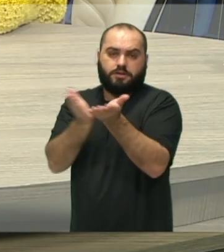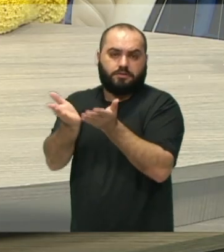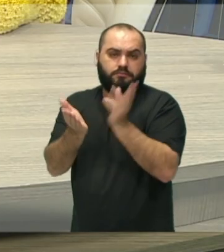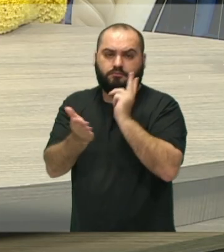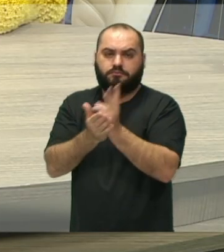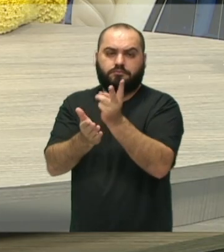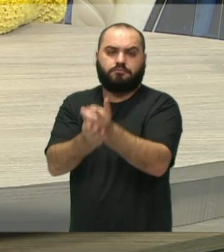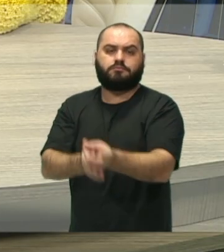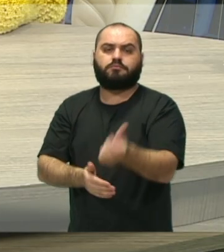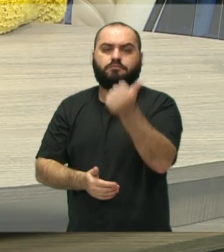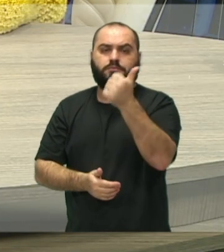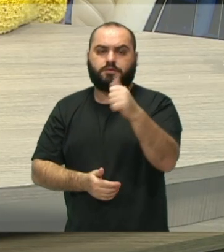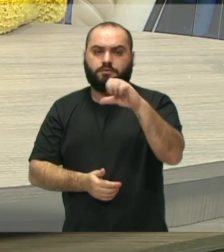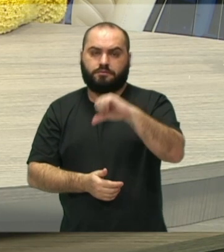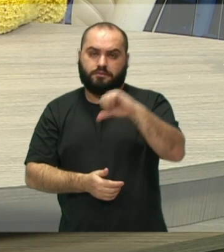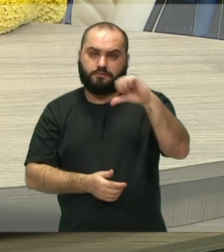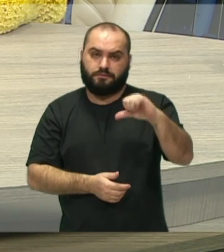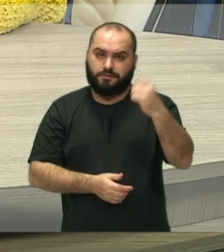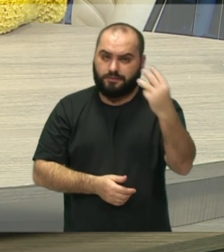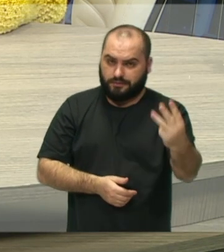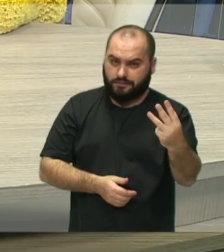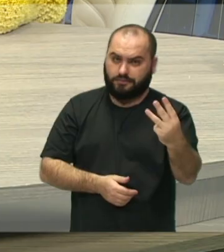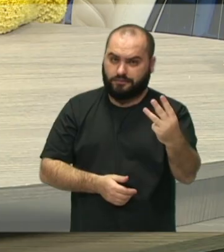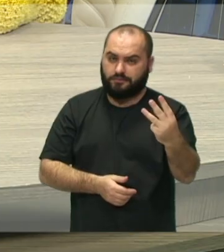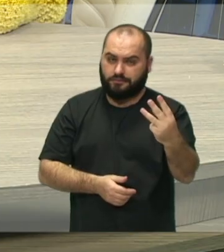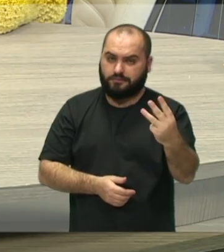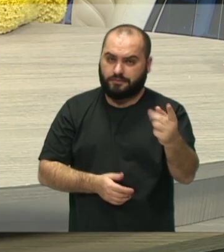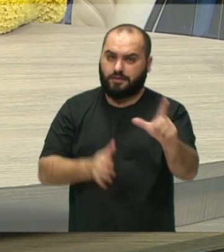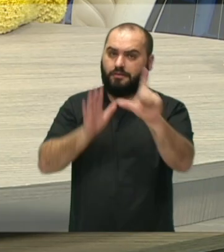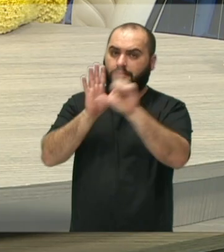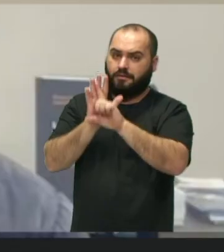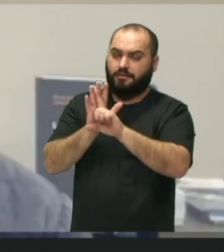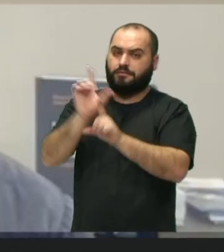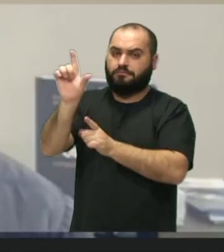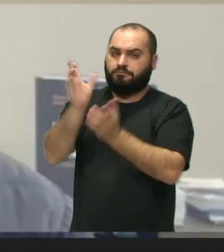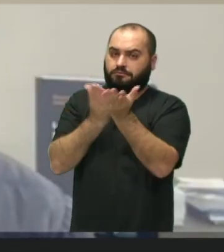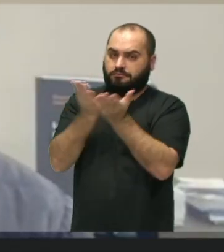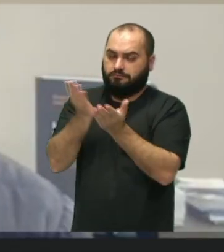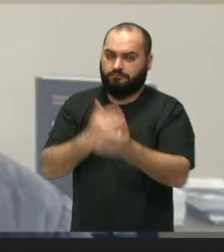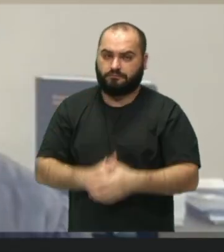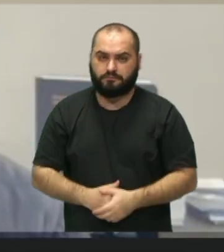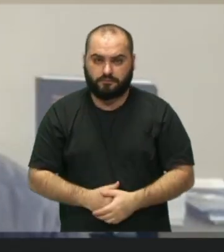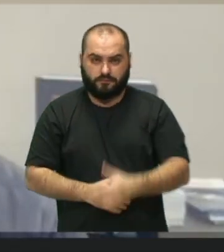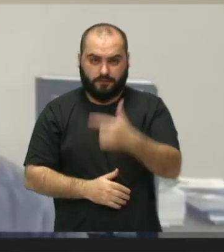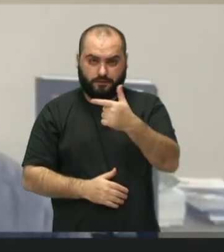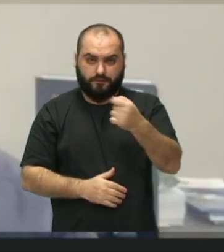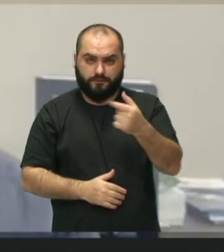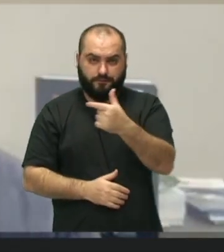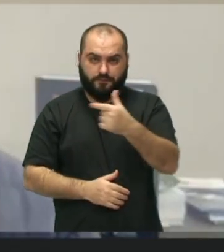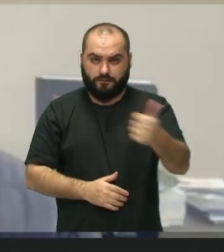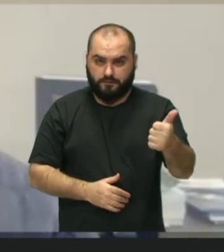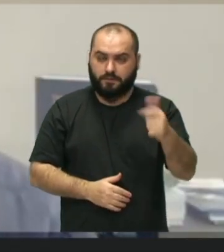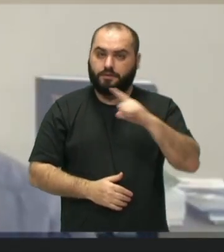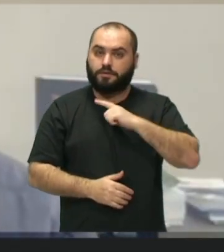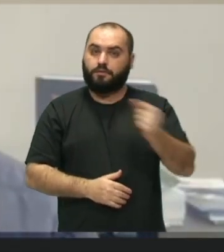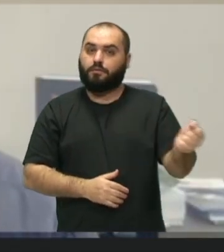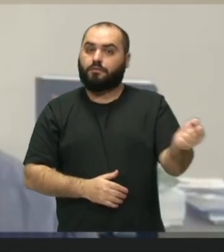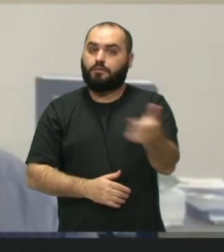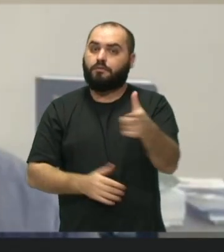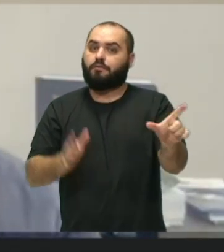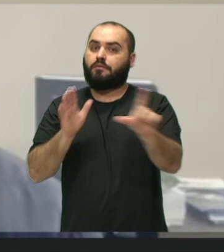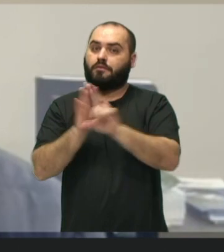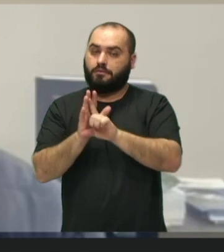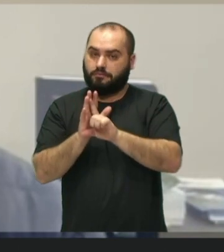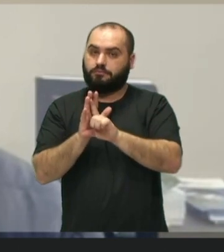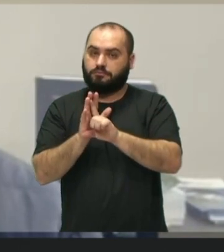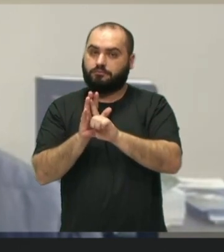Brasil desde 1993, com a lei de licitações. No ano de 2021, houve a nova lei de licitações.